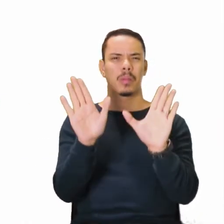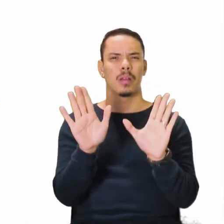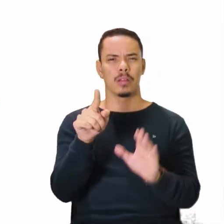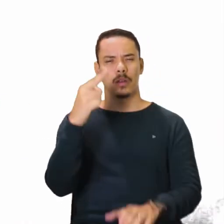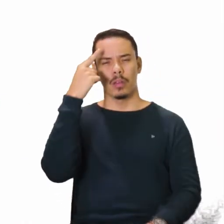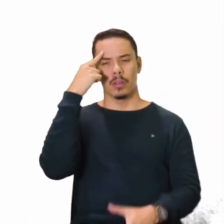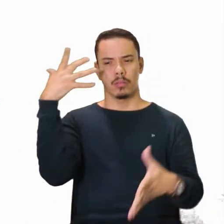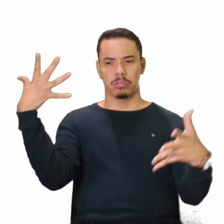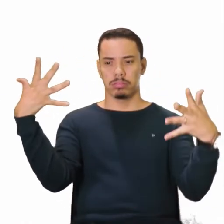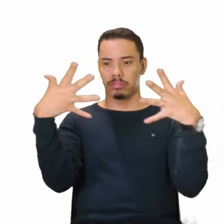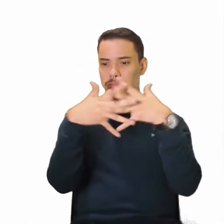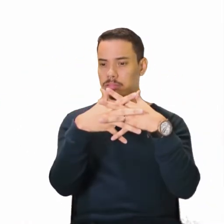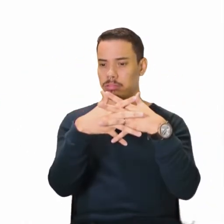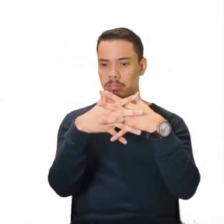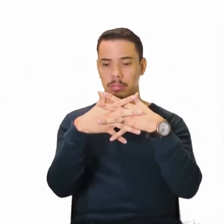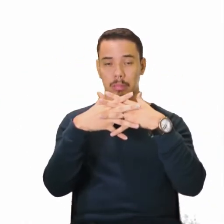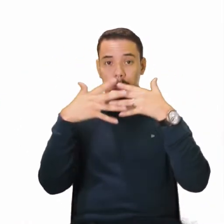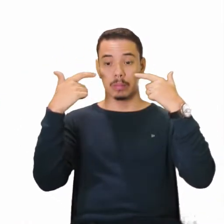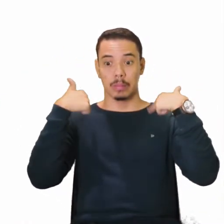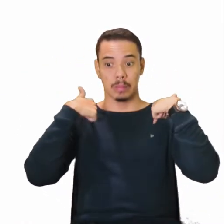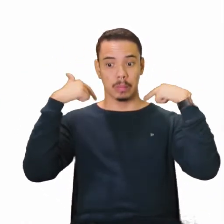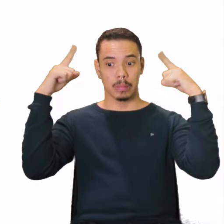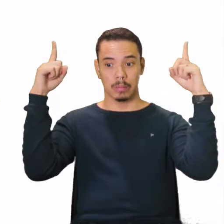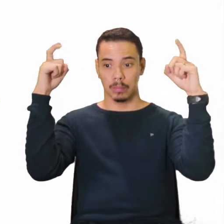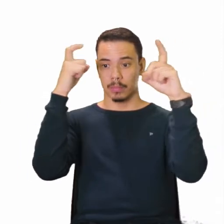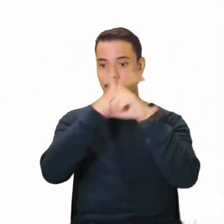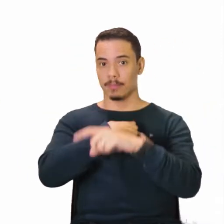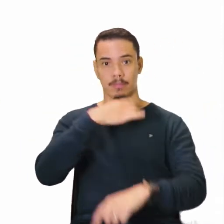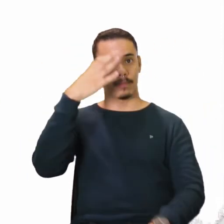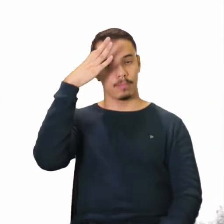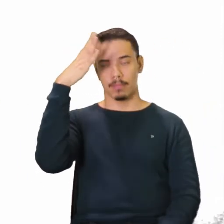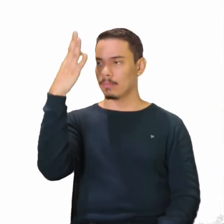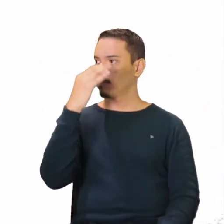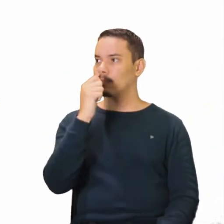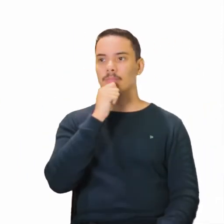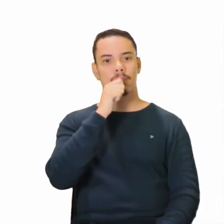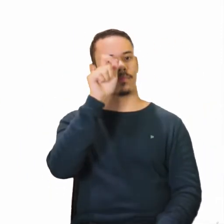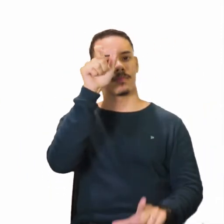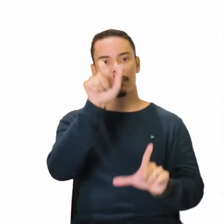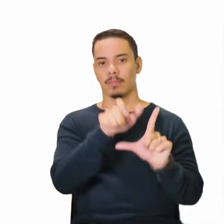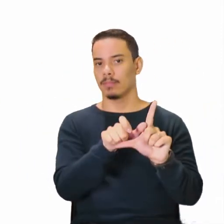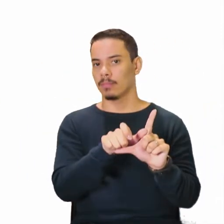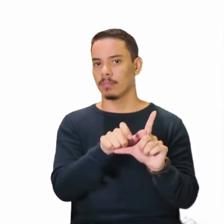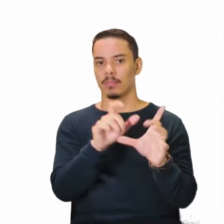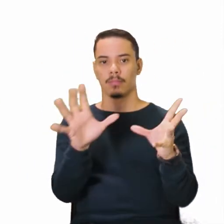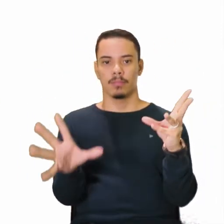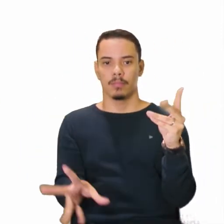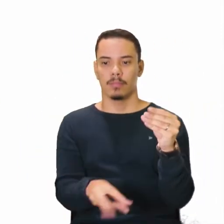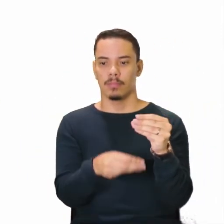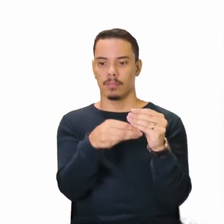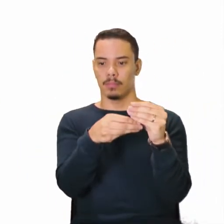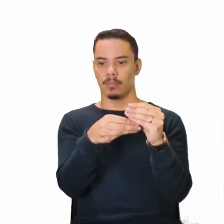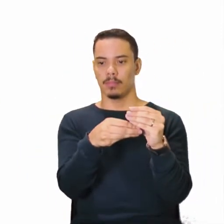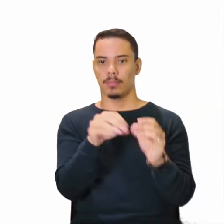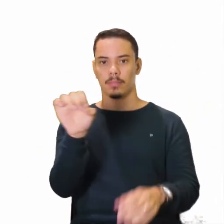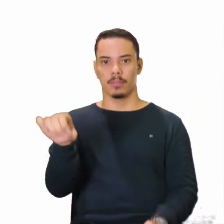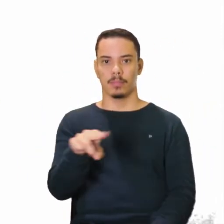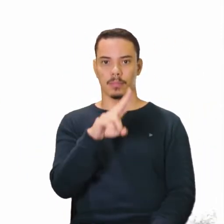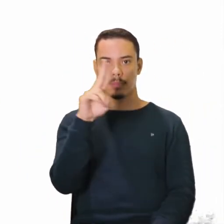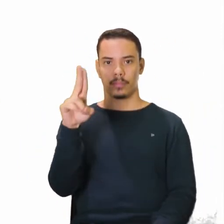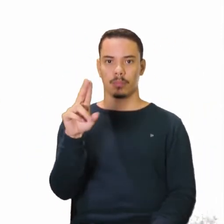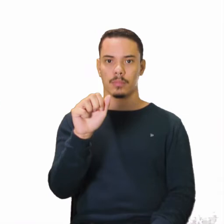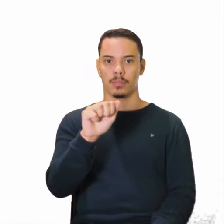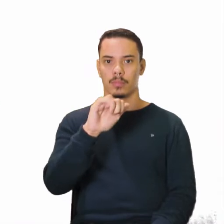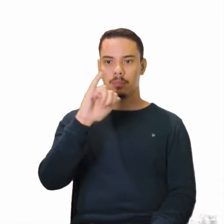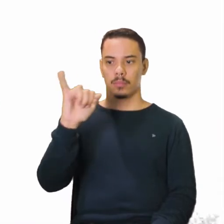mas espera aí, eu ainda nem sei direito o que é sujeito, nem o que é complemento ou